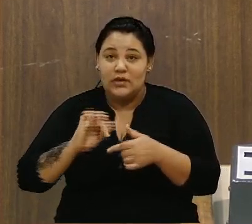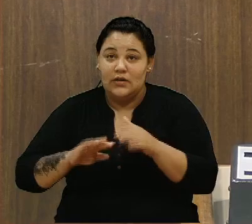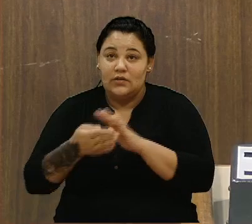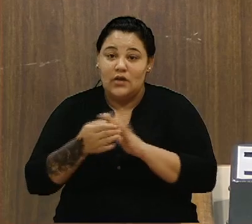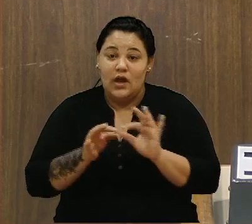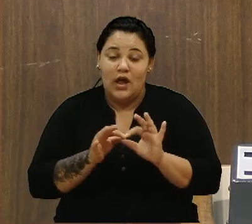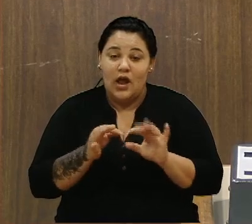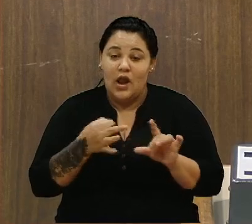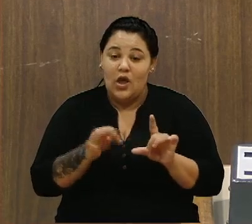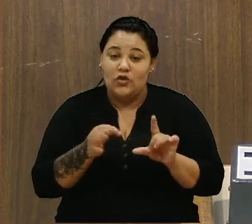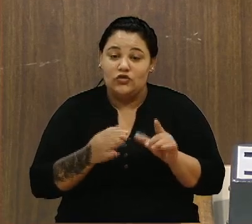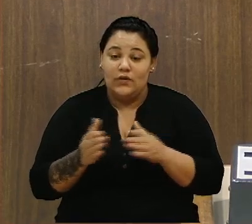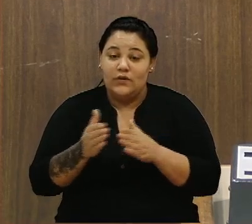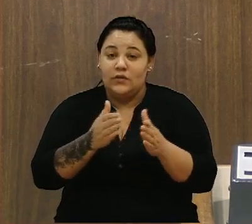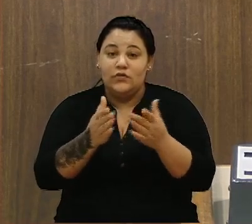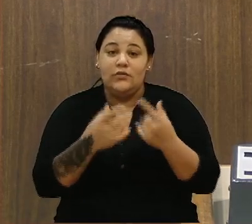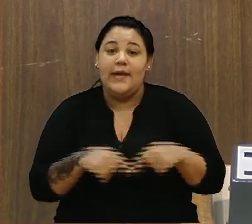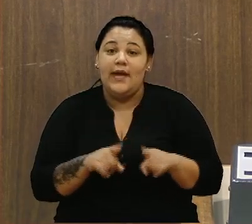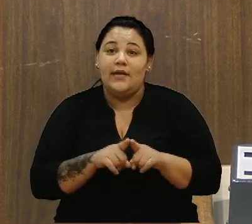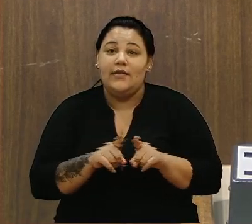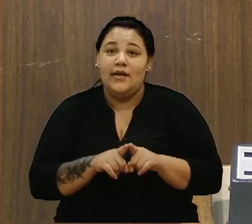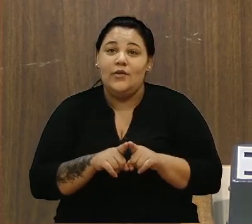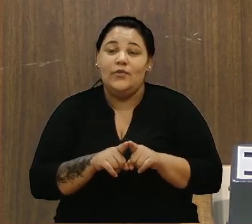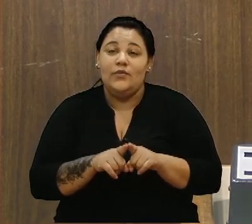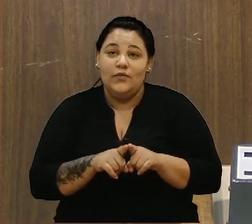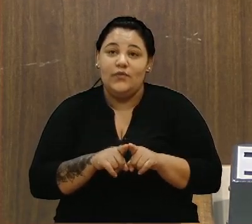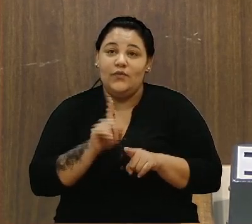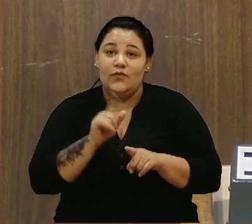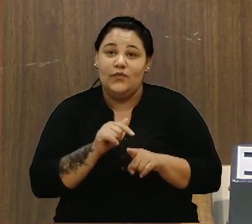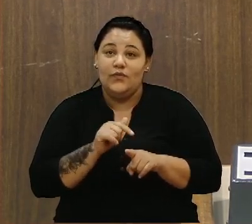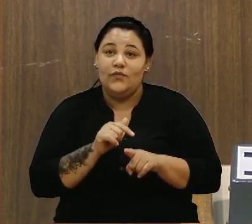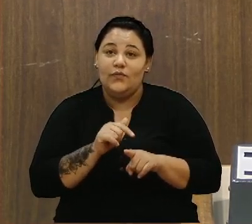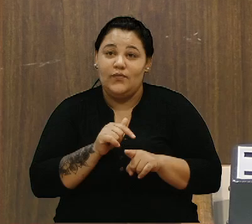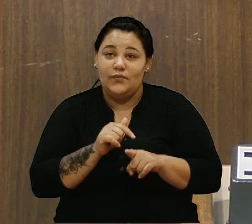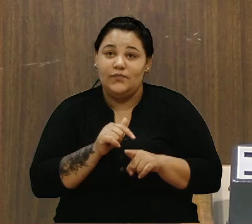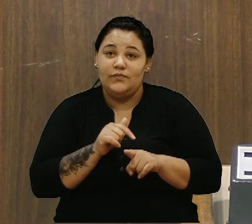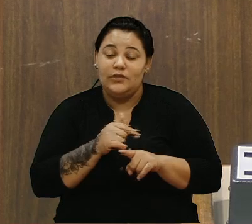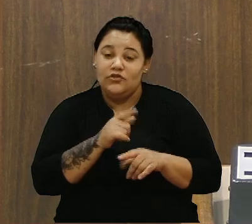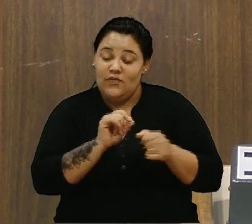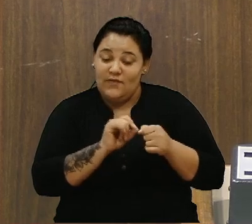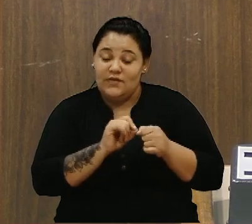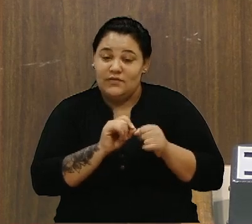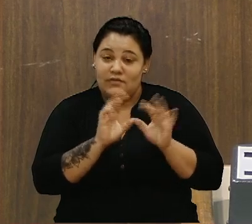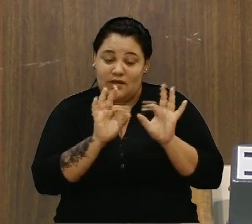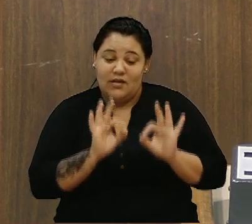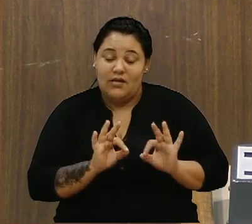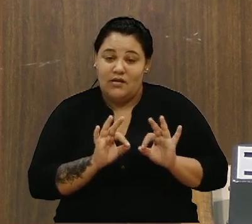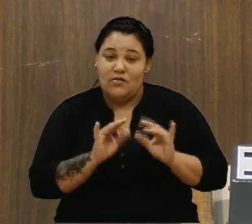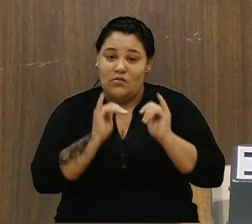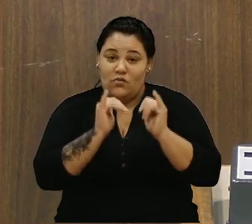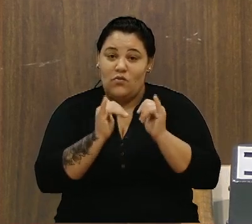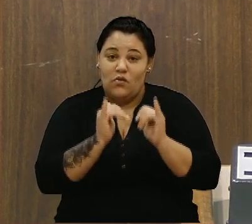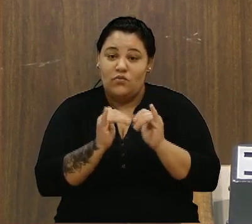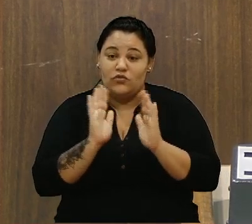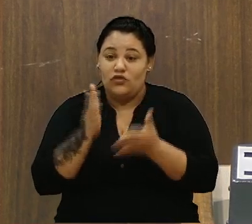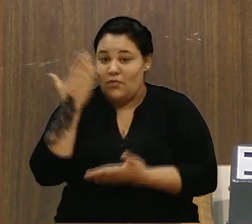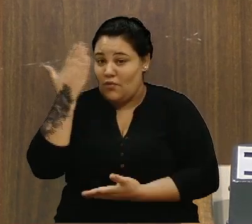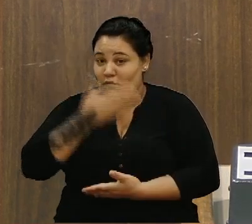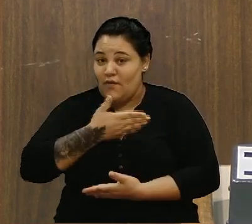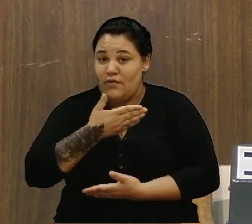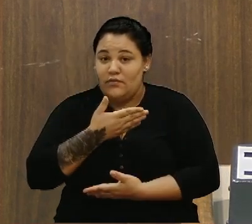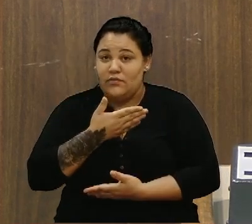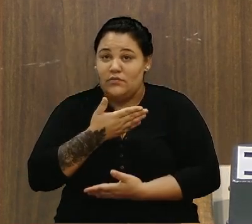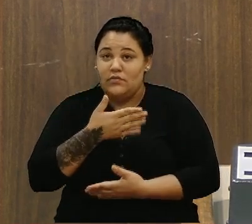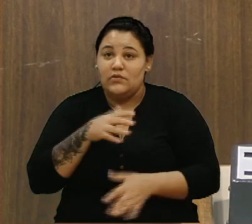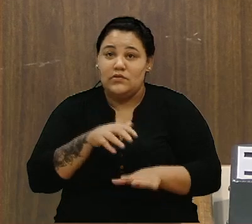de levar as crianças na escola. E mais, daqui a pouco a gente vai começar a fazer a questão dos ônibus, que já foi comprovado como o transporte é muito